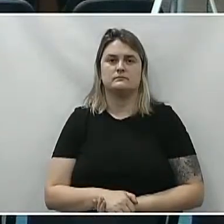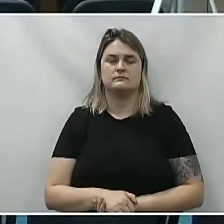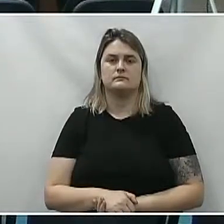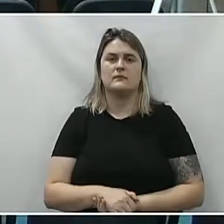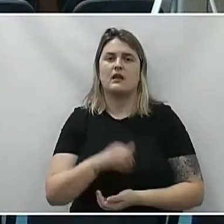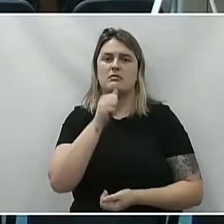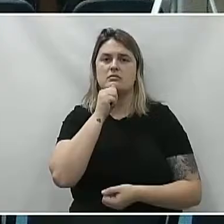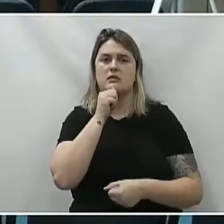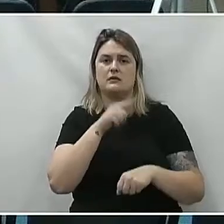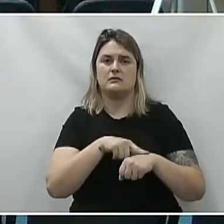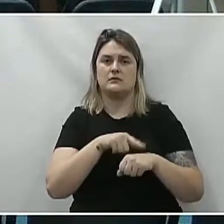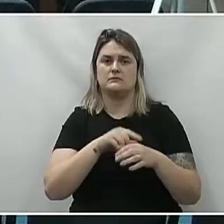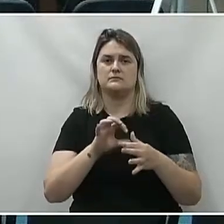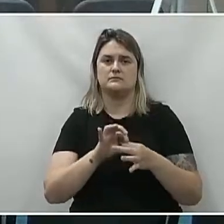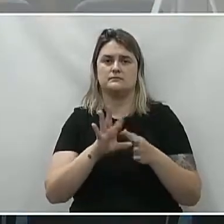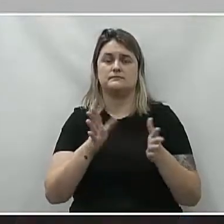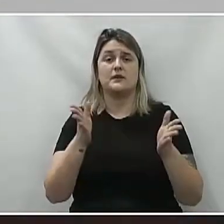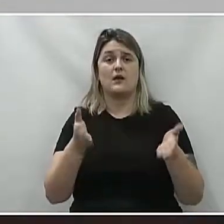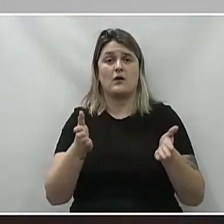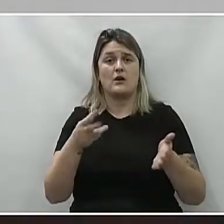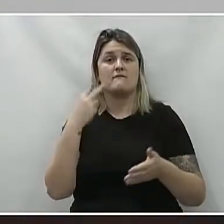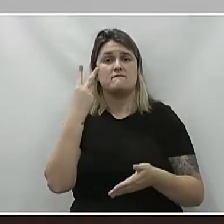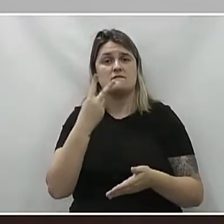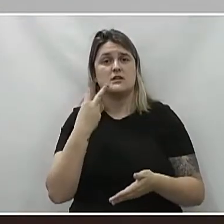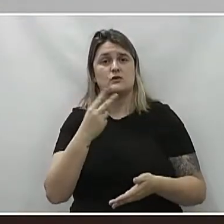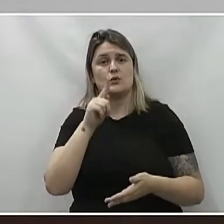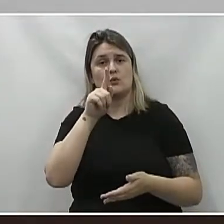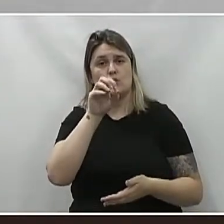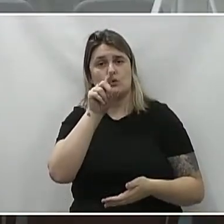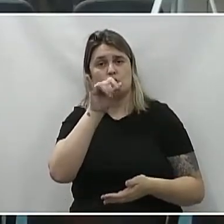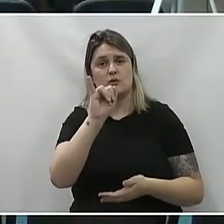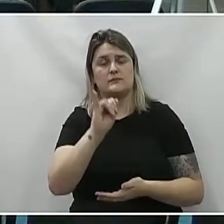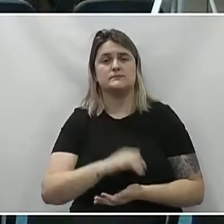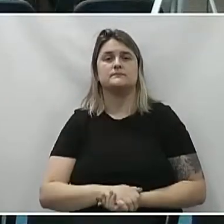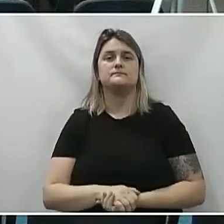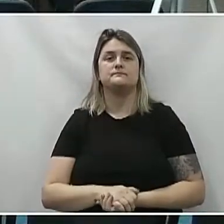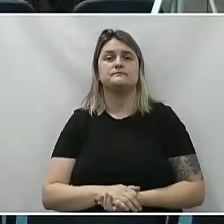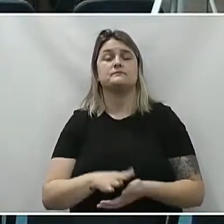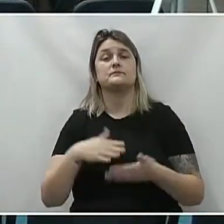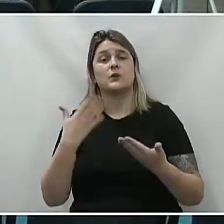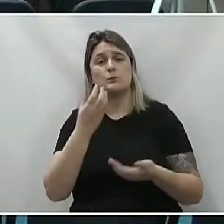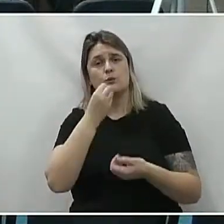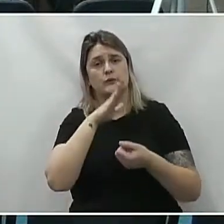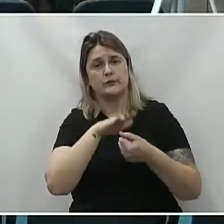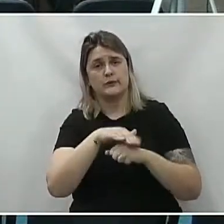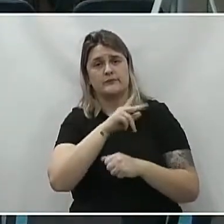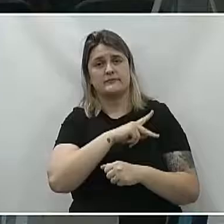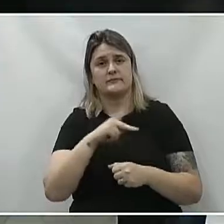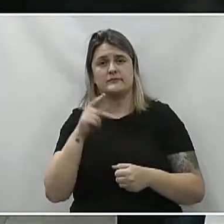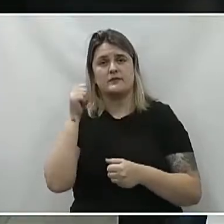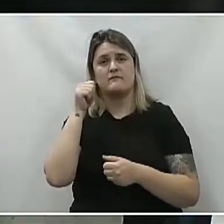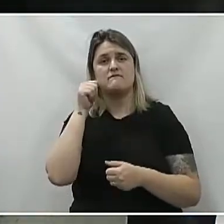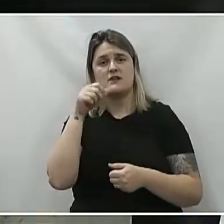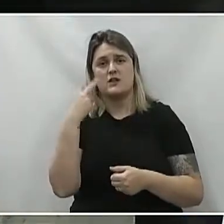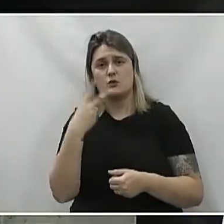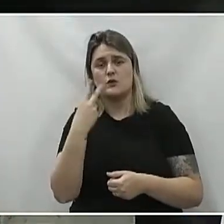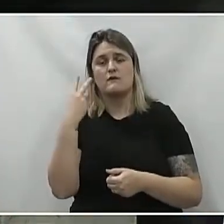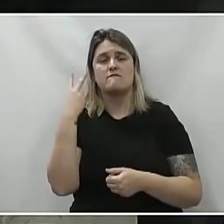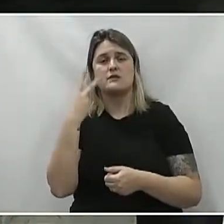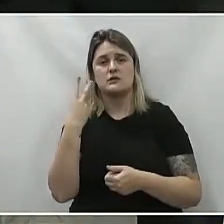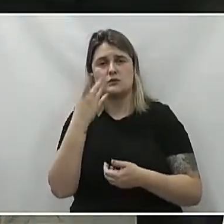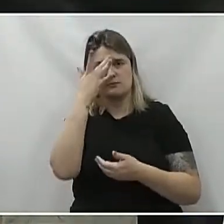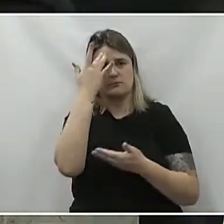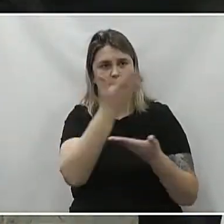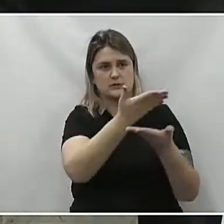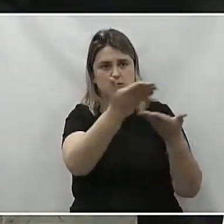A palavra está em aberto. Com a palavra, o vereador Ednilson Godoy. Boa noite, presidente. Boa noite, vereadores, vereadoras, público